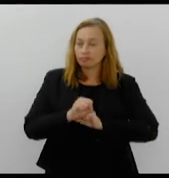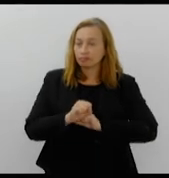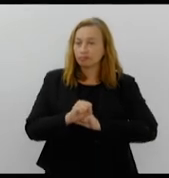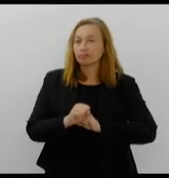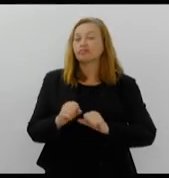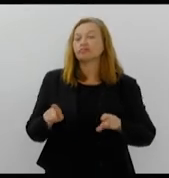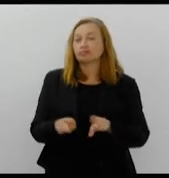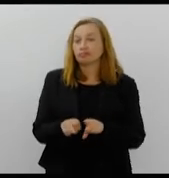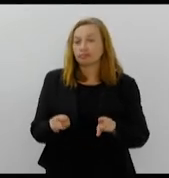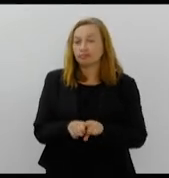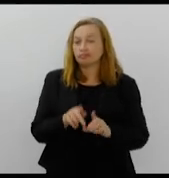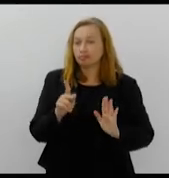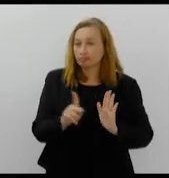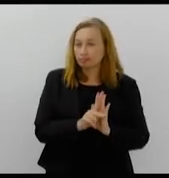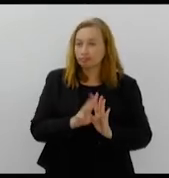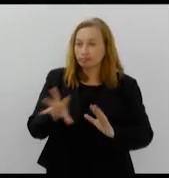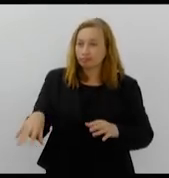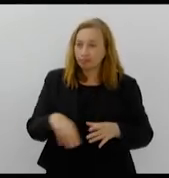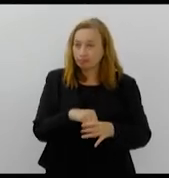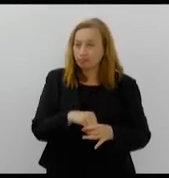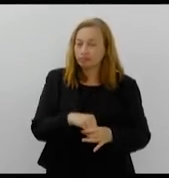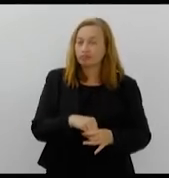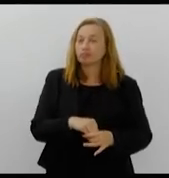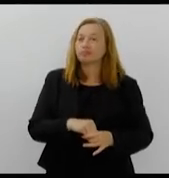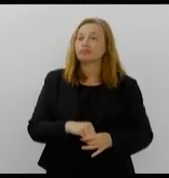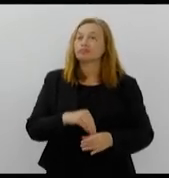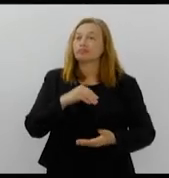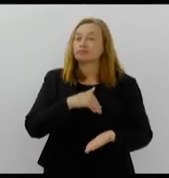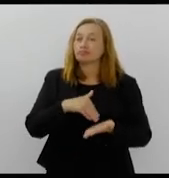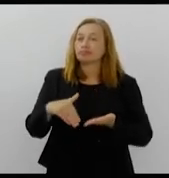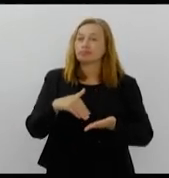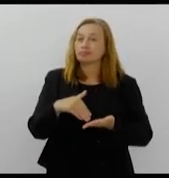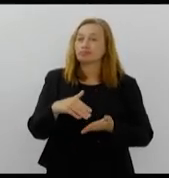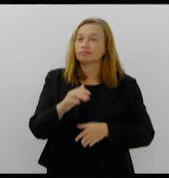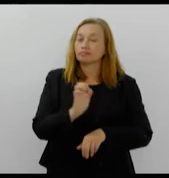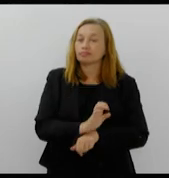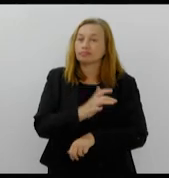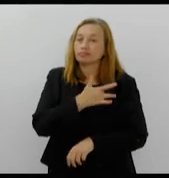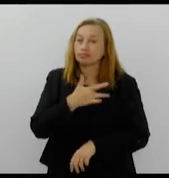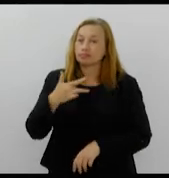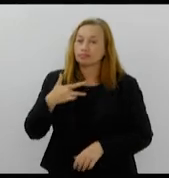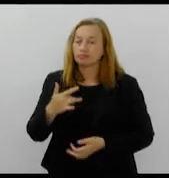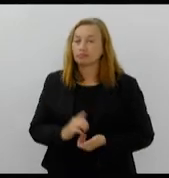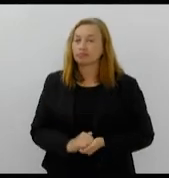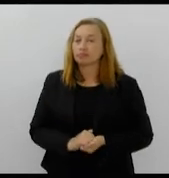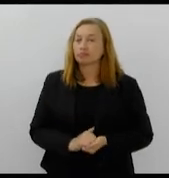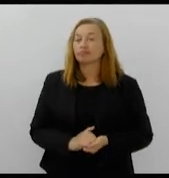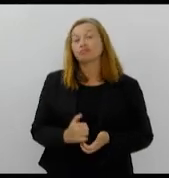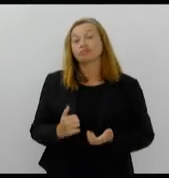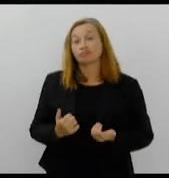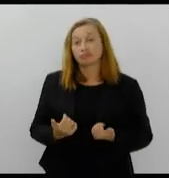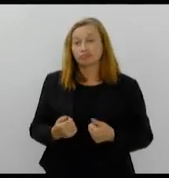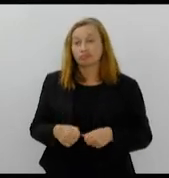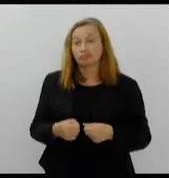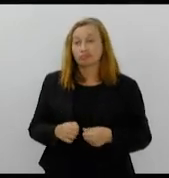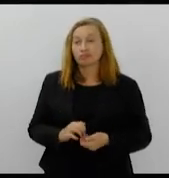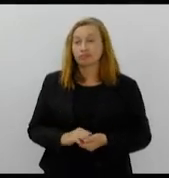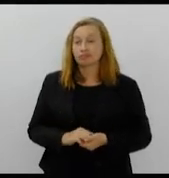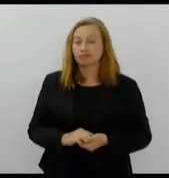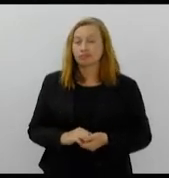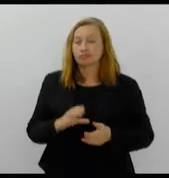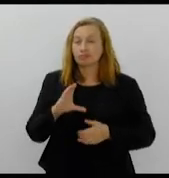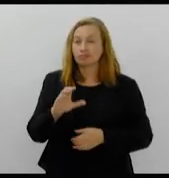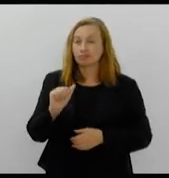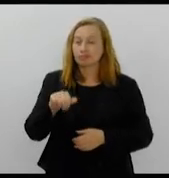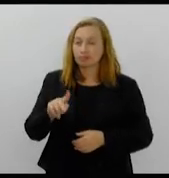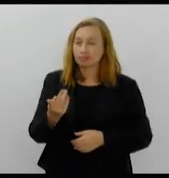projeto também inclui que a Secretaria Estadual de Saúde deverá fazer